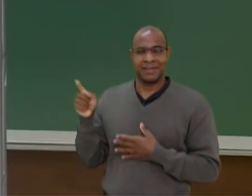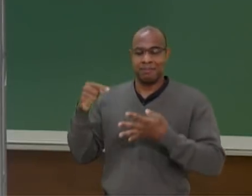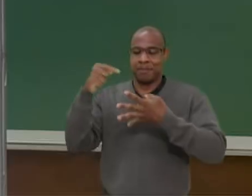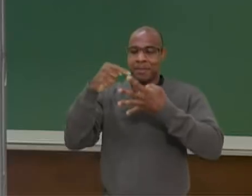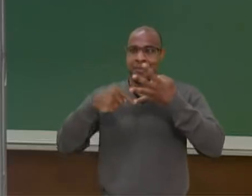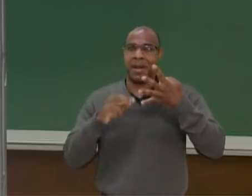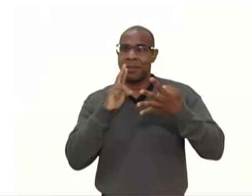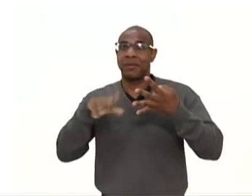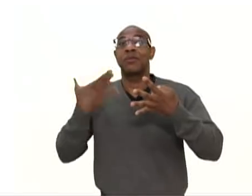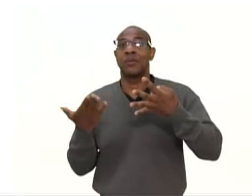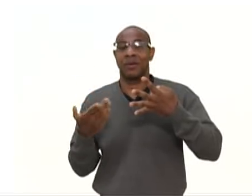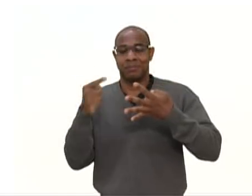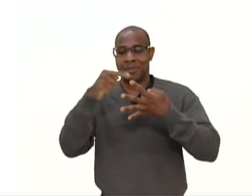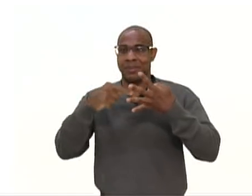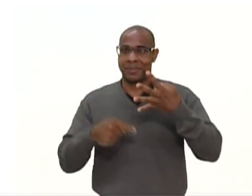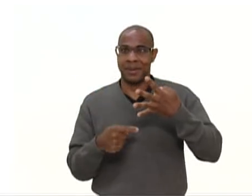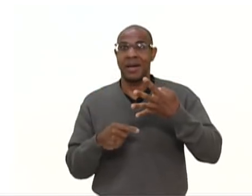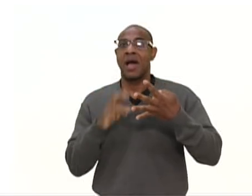marcar a alternativa?